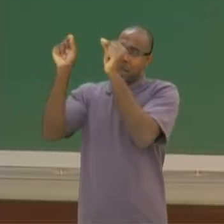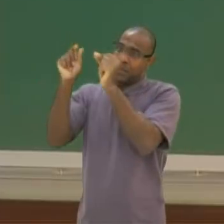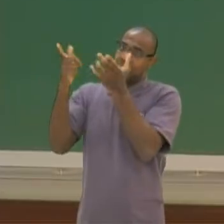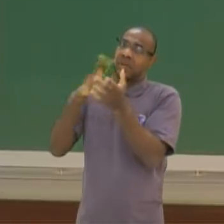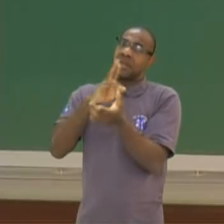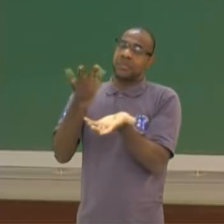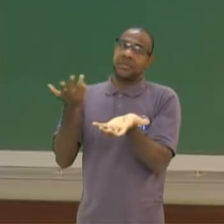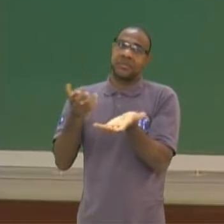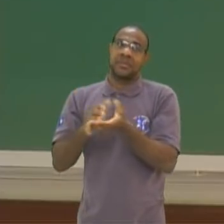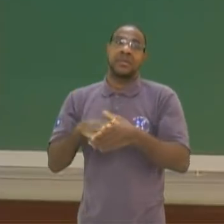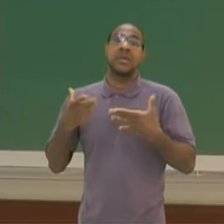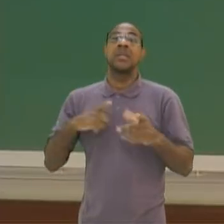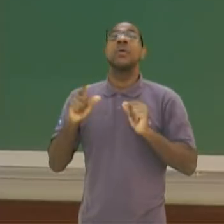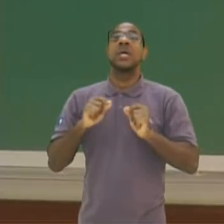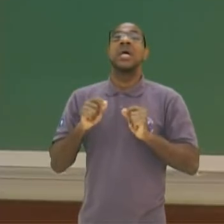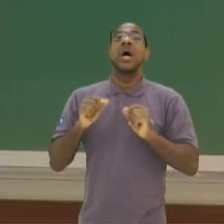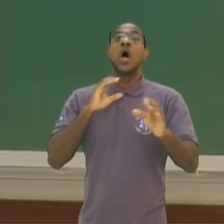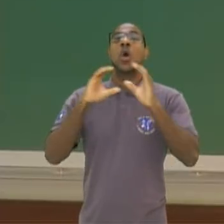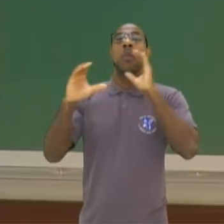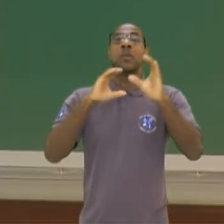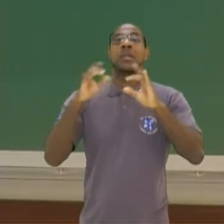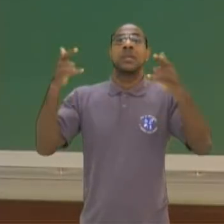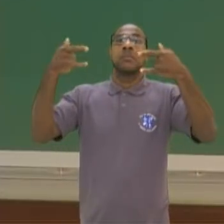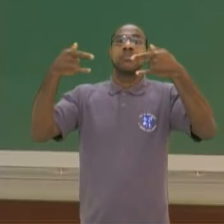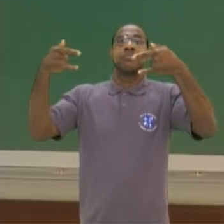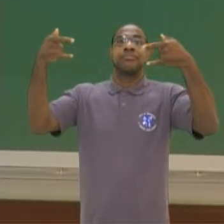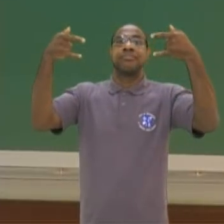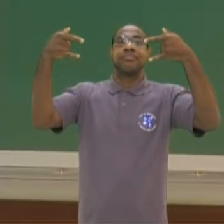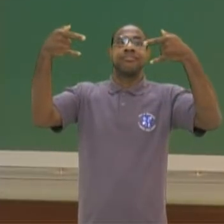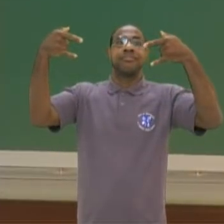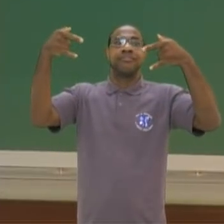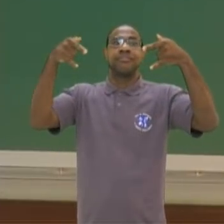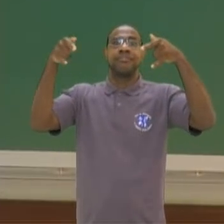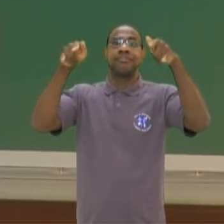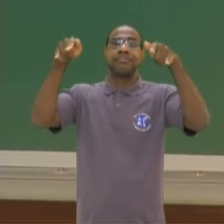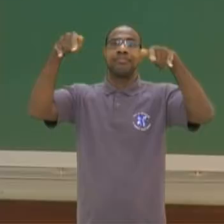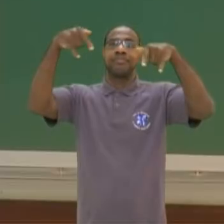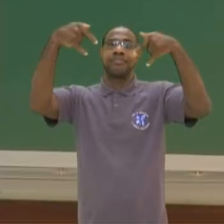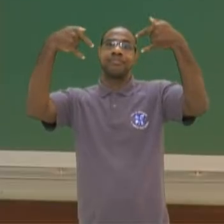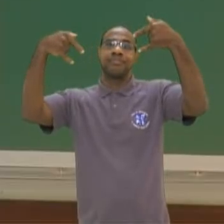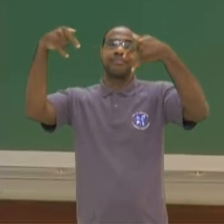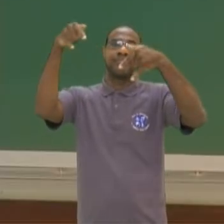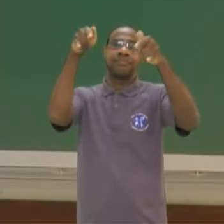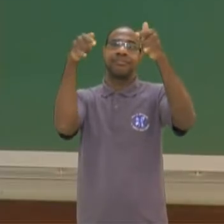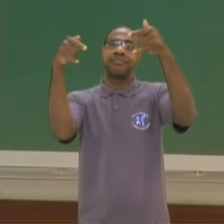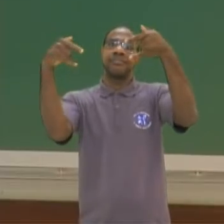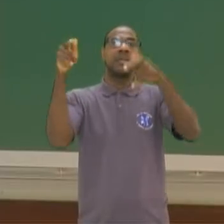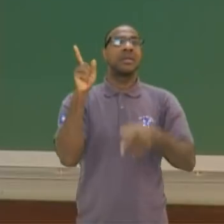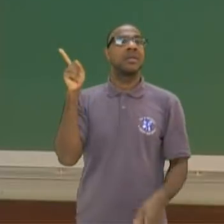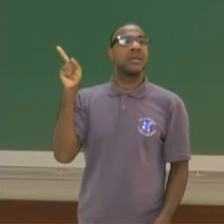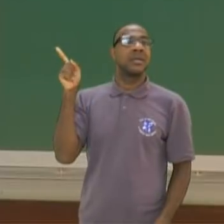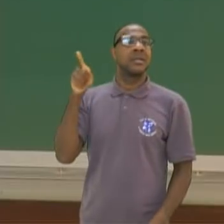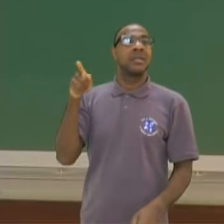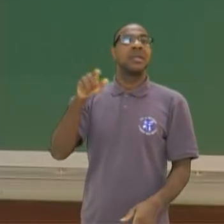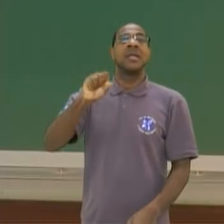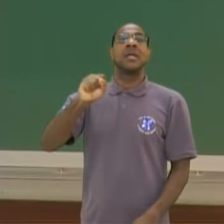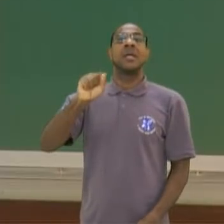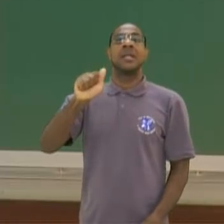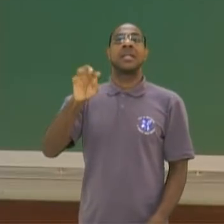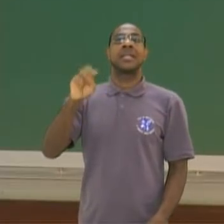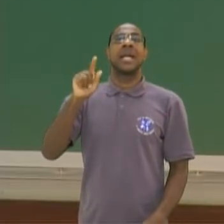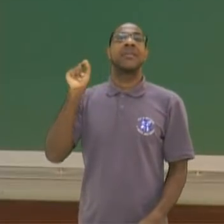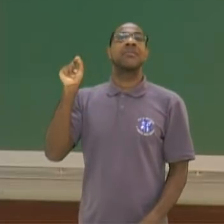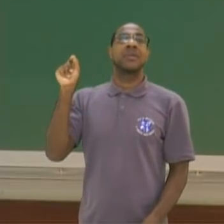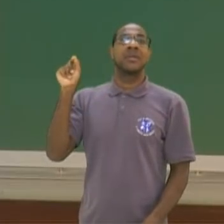de telecomunicações e de GPS. Então é nessa região da exosfera que esses satélites ficam o